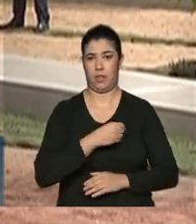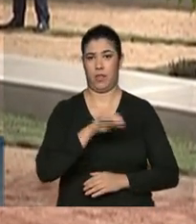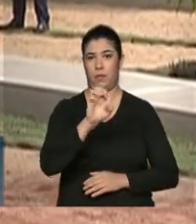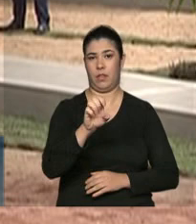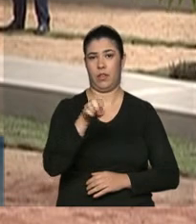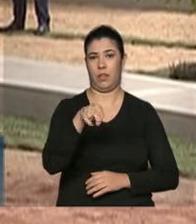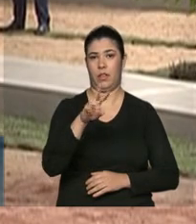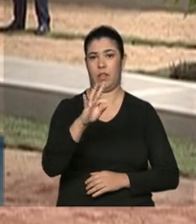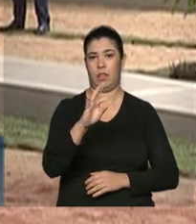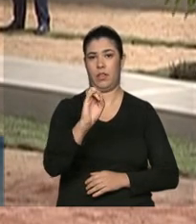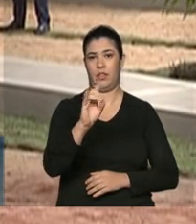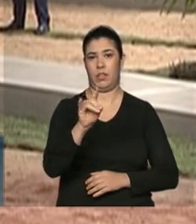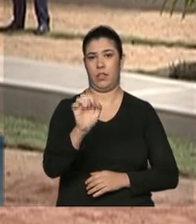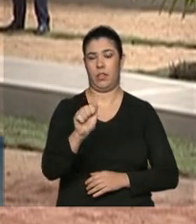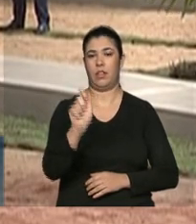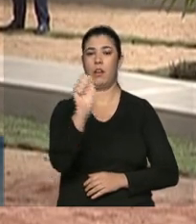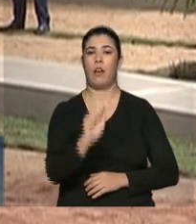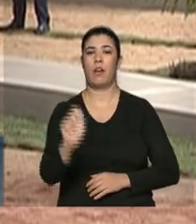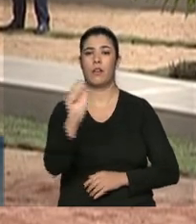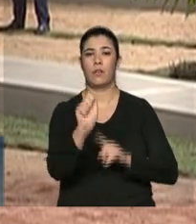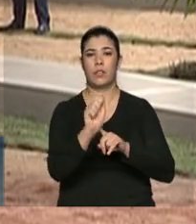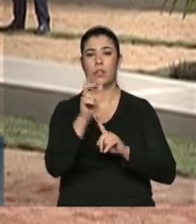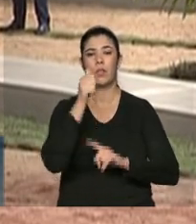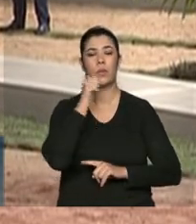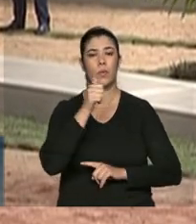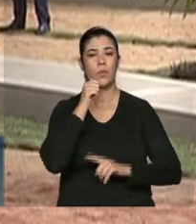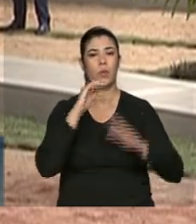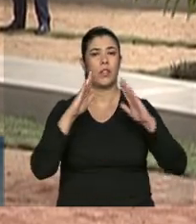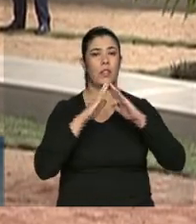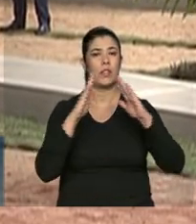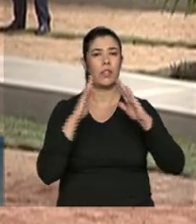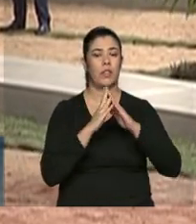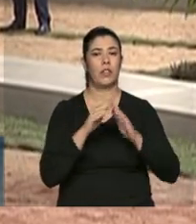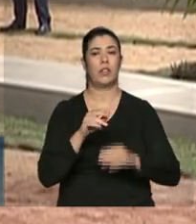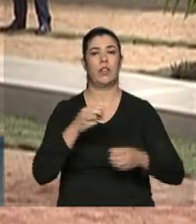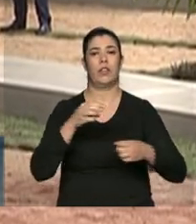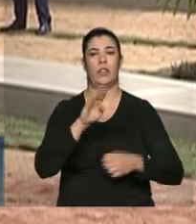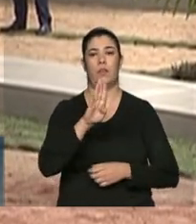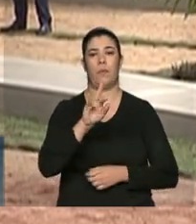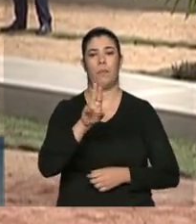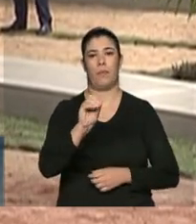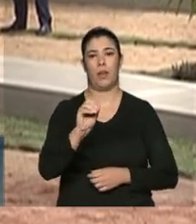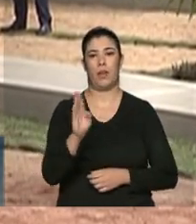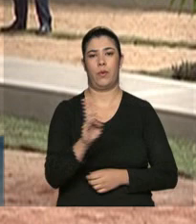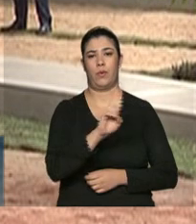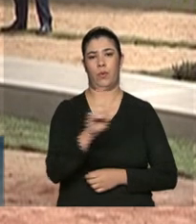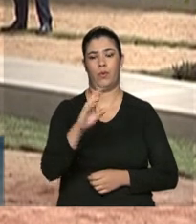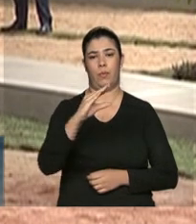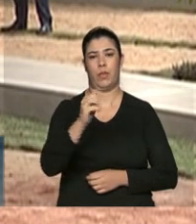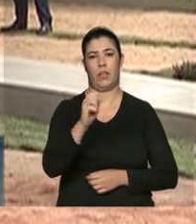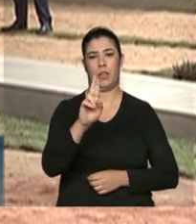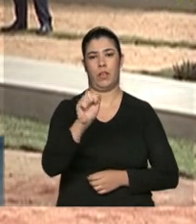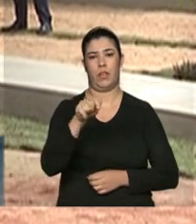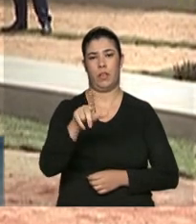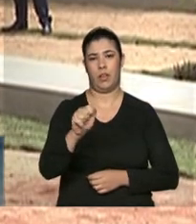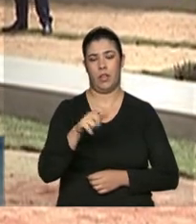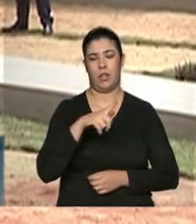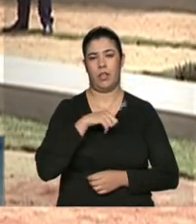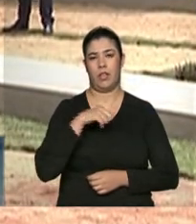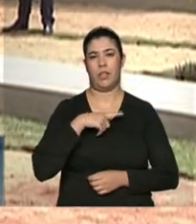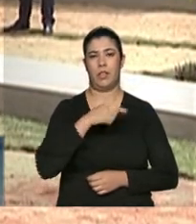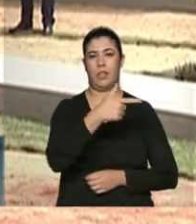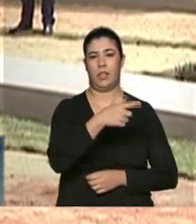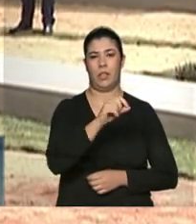esse residencial, pela Associação das Donas de Casa do bairro Caranã. O empreendimento é composto por